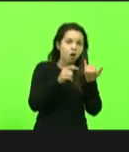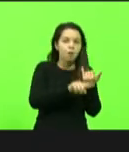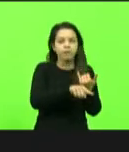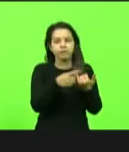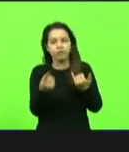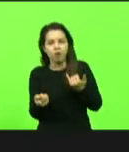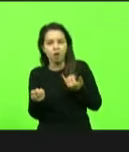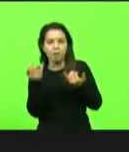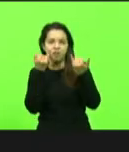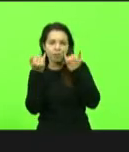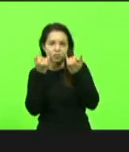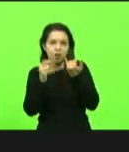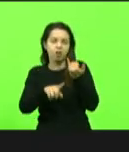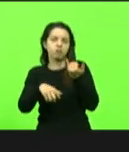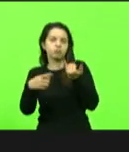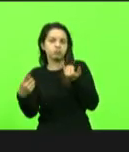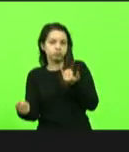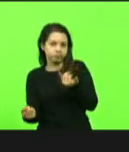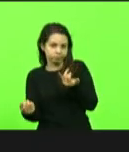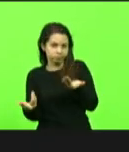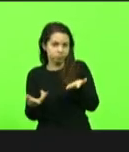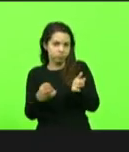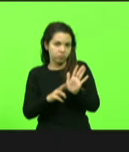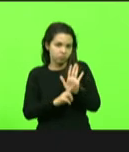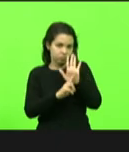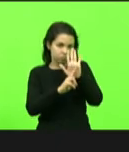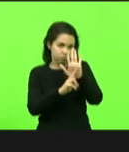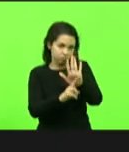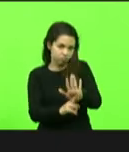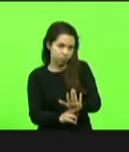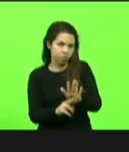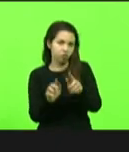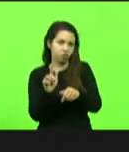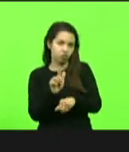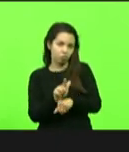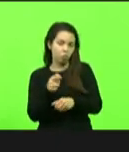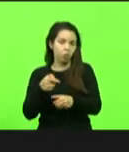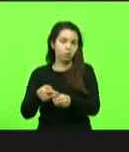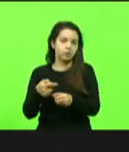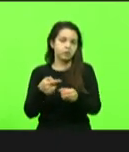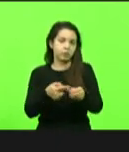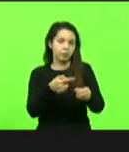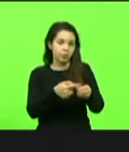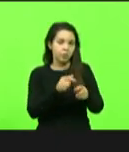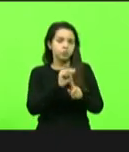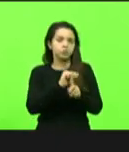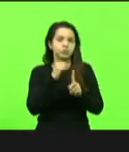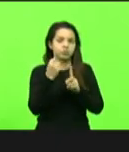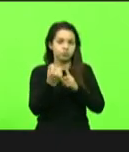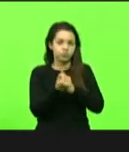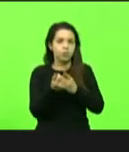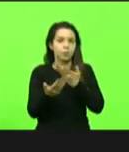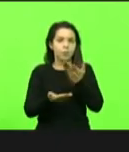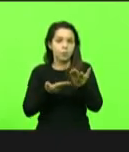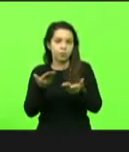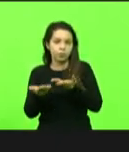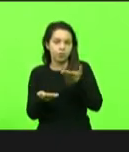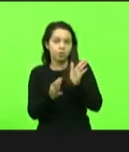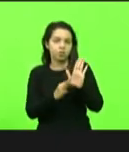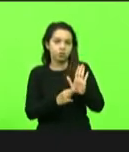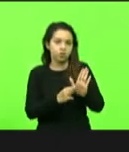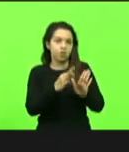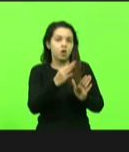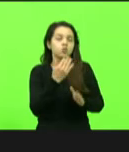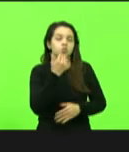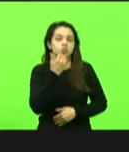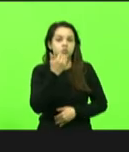dos gestores municipais de assistência social, venho destacar e solicitar que seja